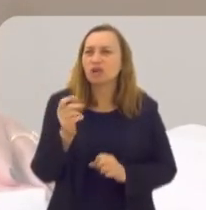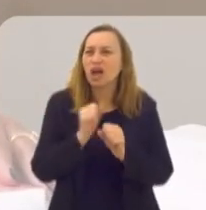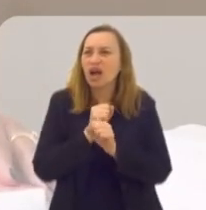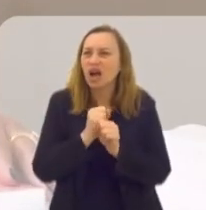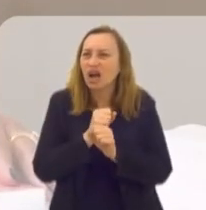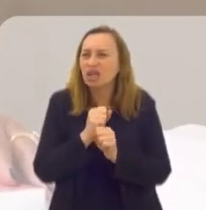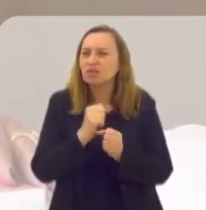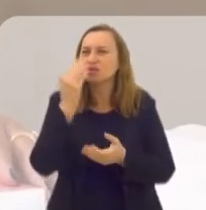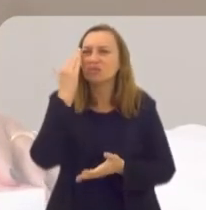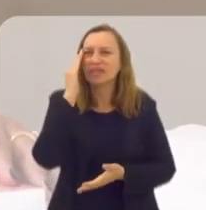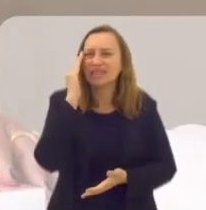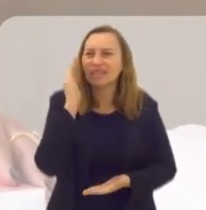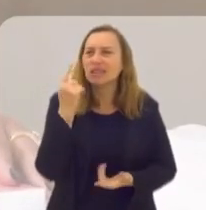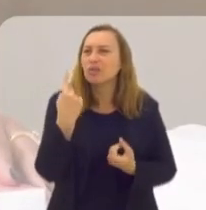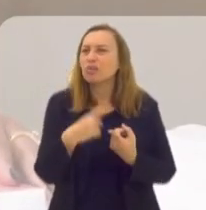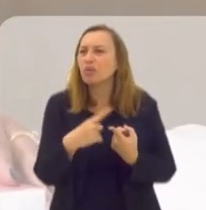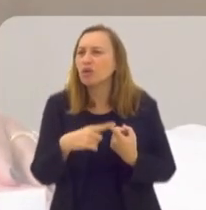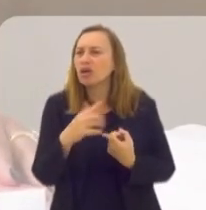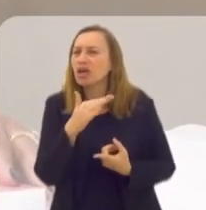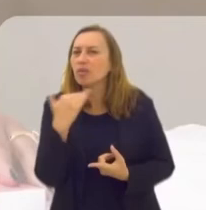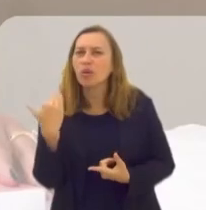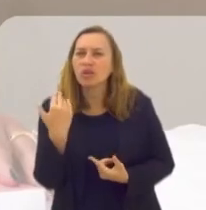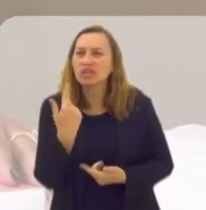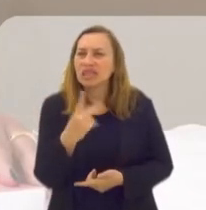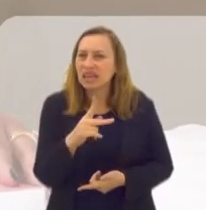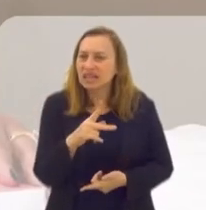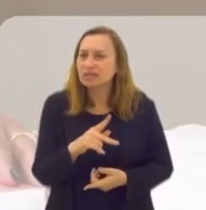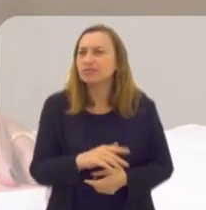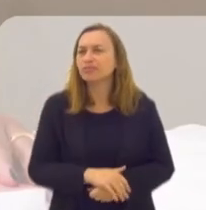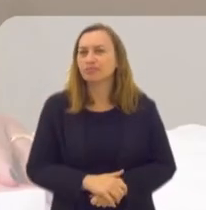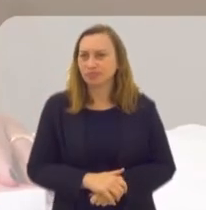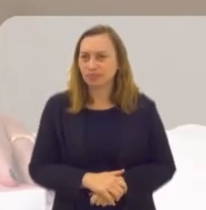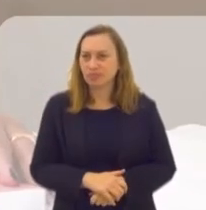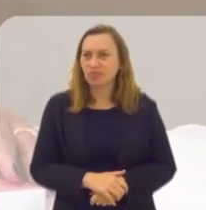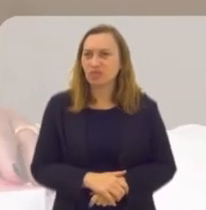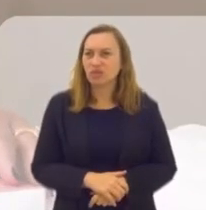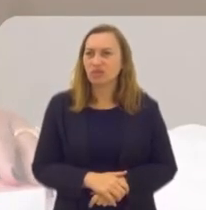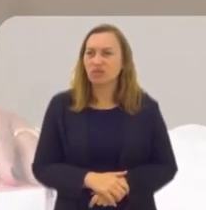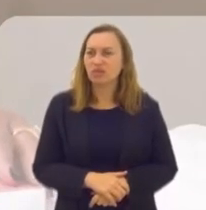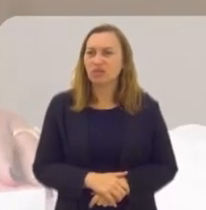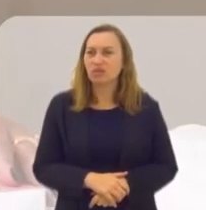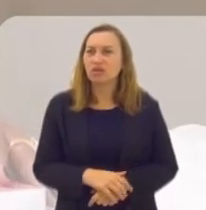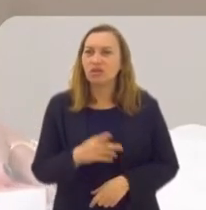pessoas levam muito tempo para compreender o porquê delas, da morte delas.